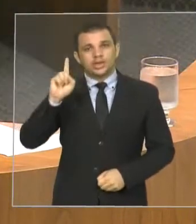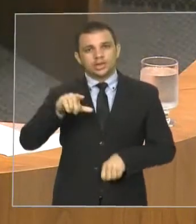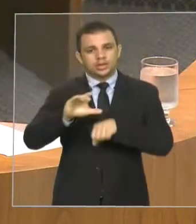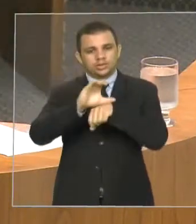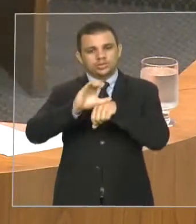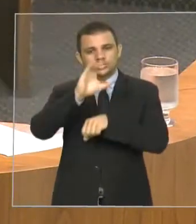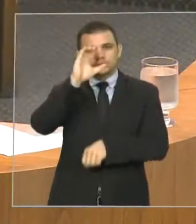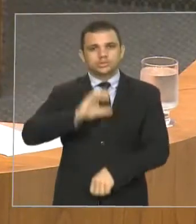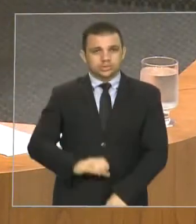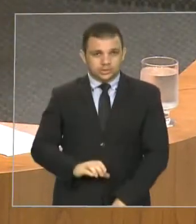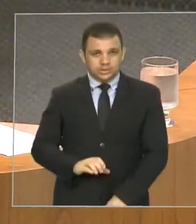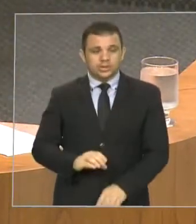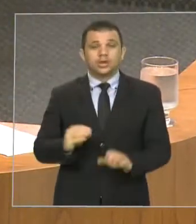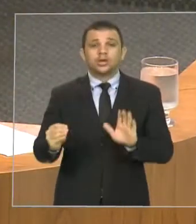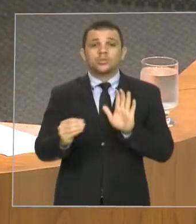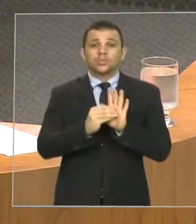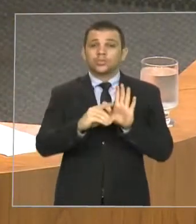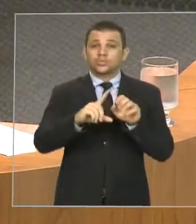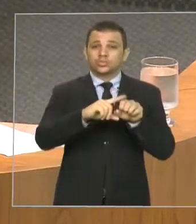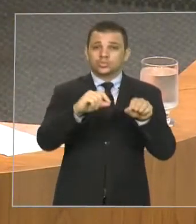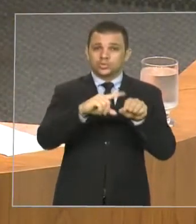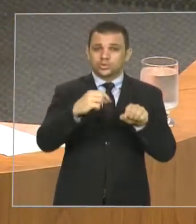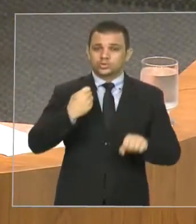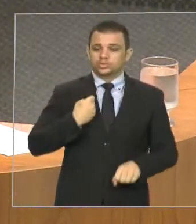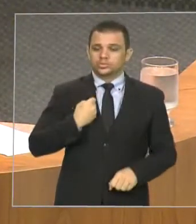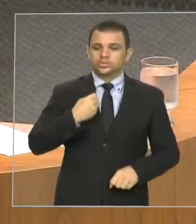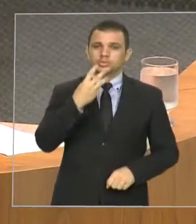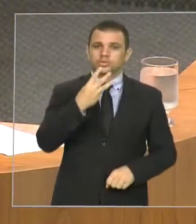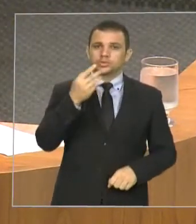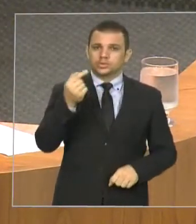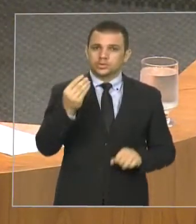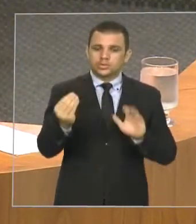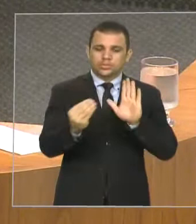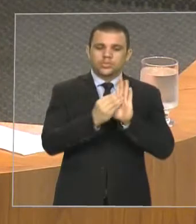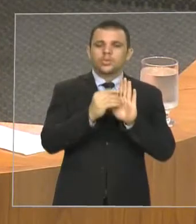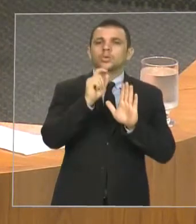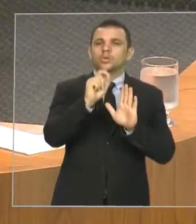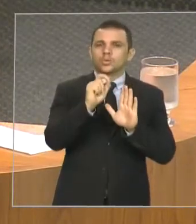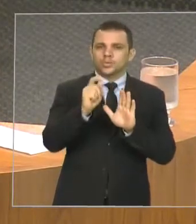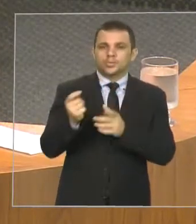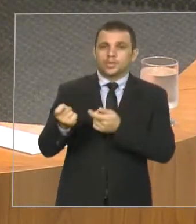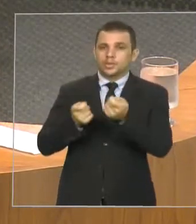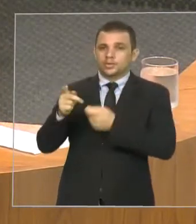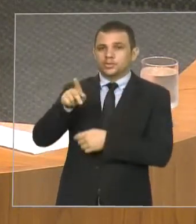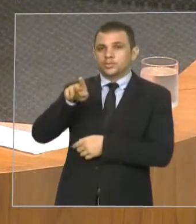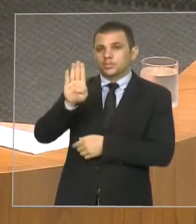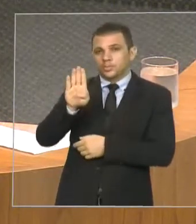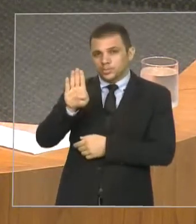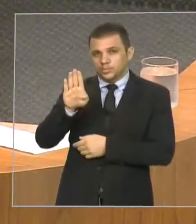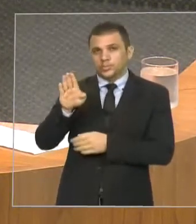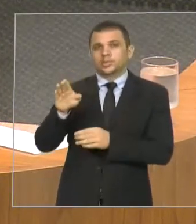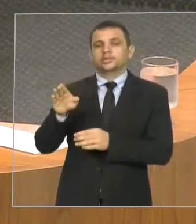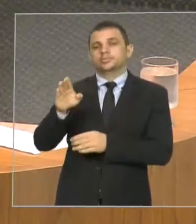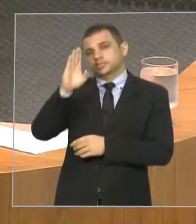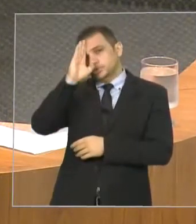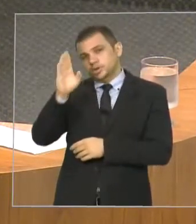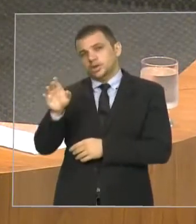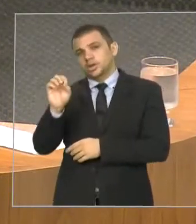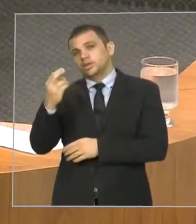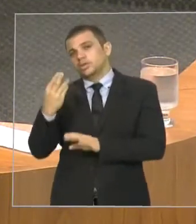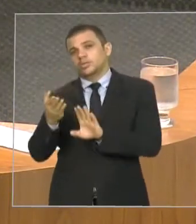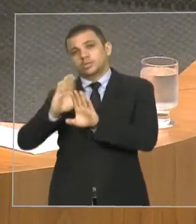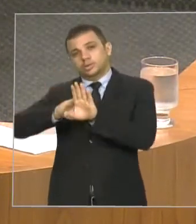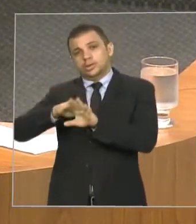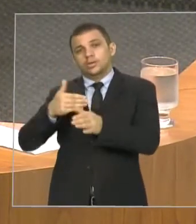estabeleceram no seu artigo 37, a administração pública direta e indireta de qualquer dos poderes da União, dos Estados, do